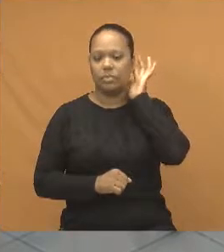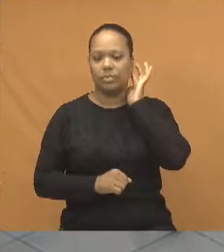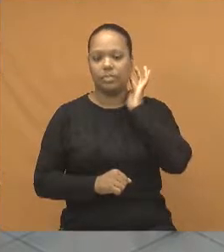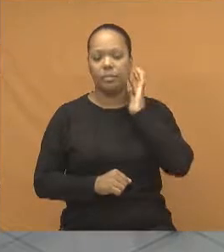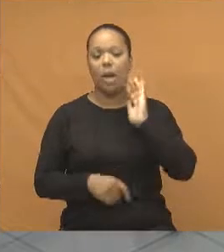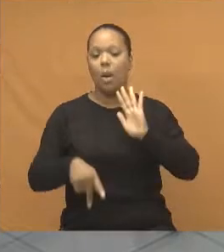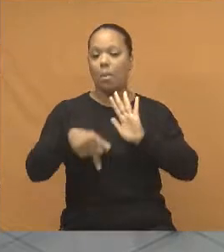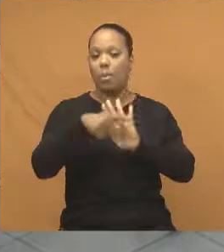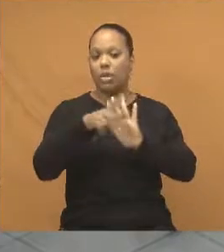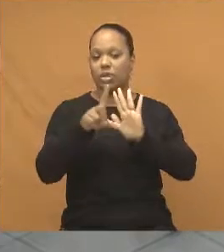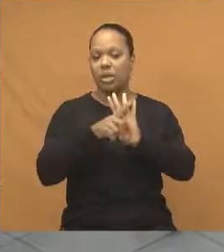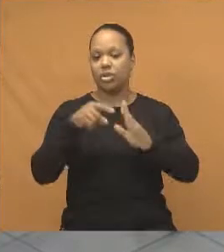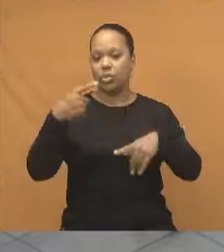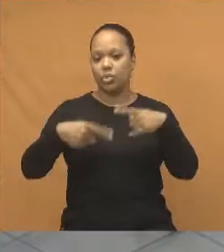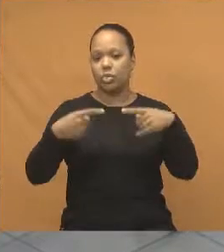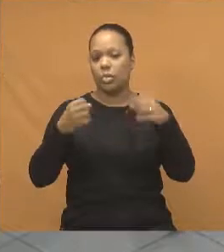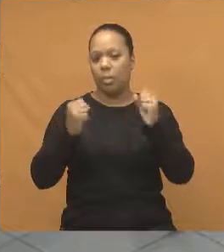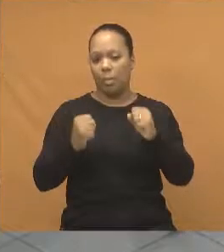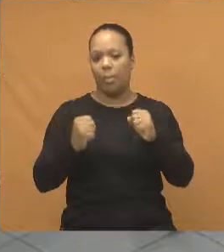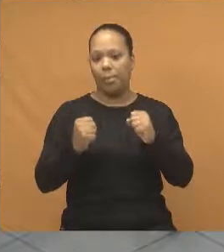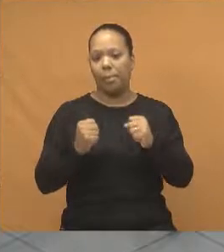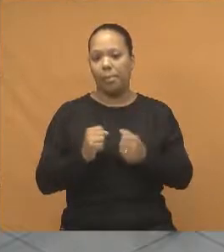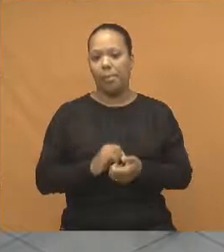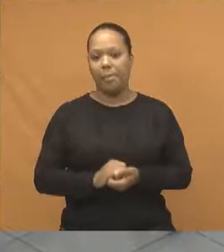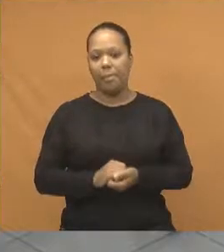O projeto continua em discussão.